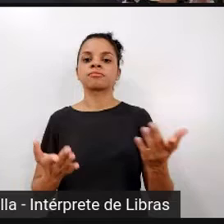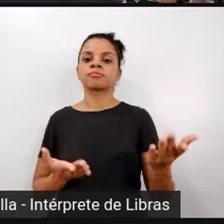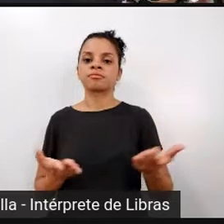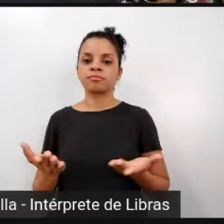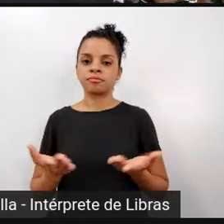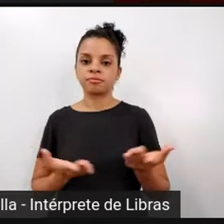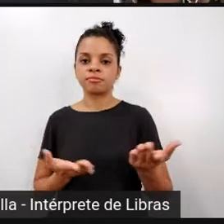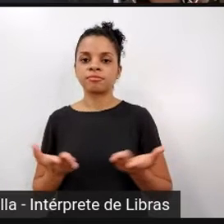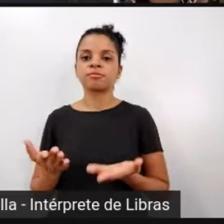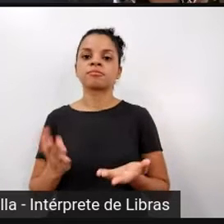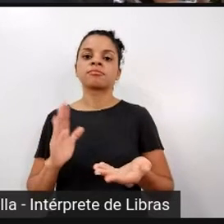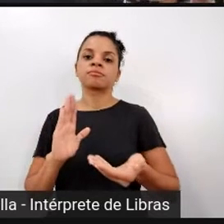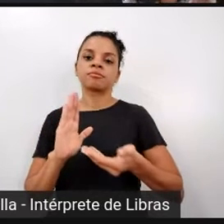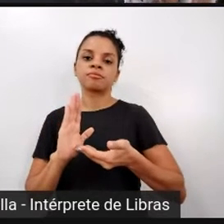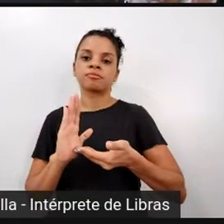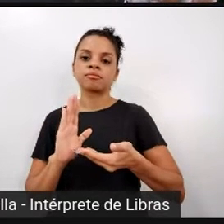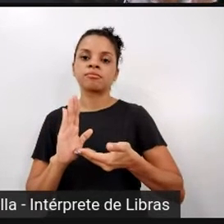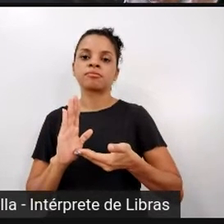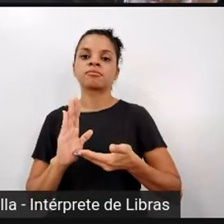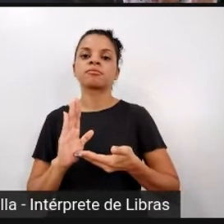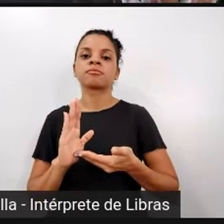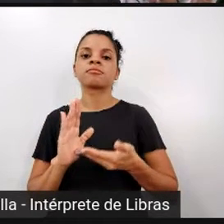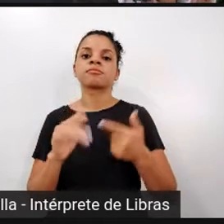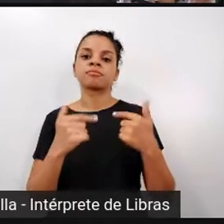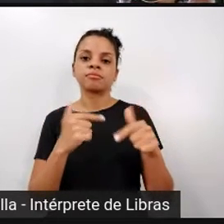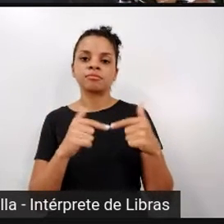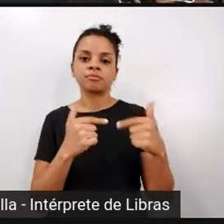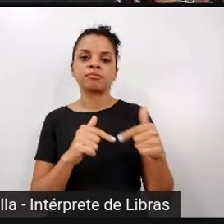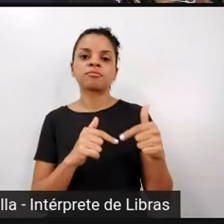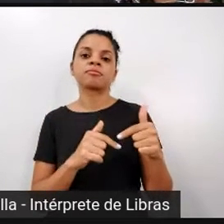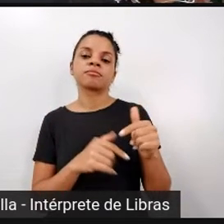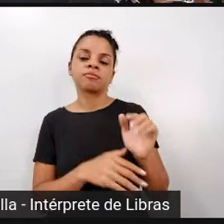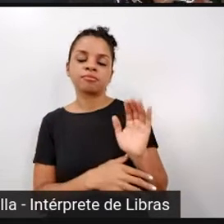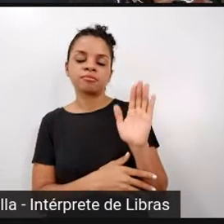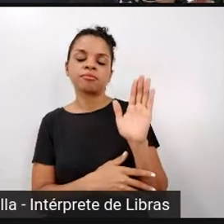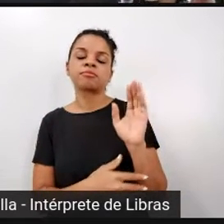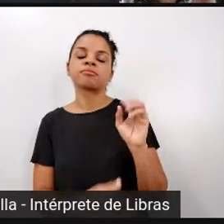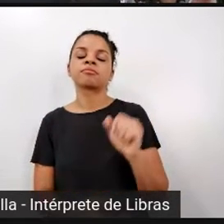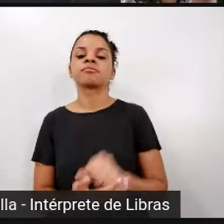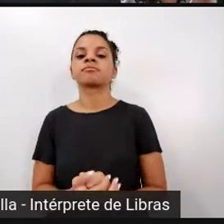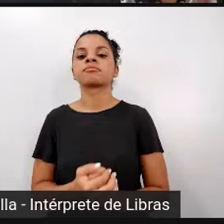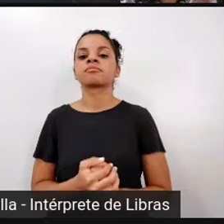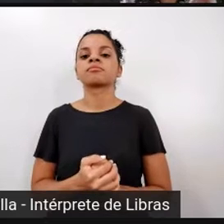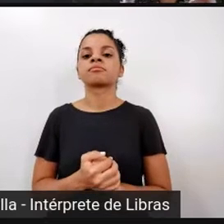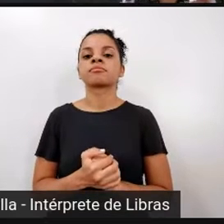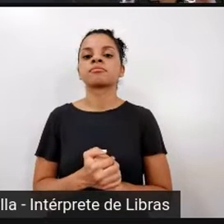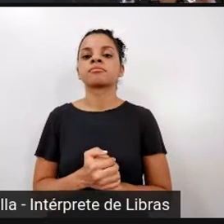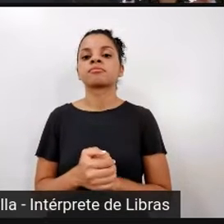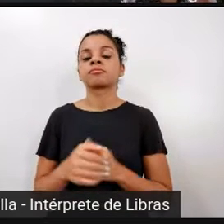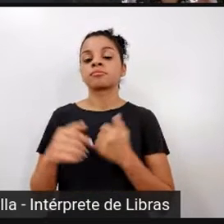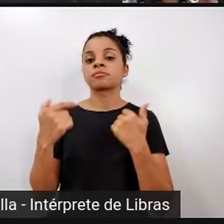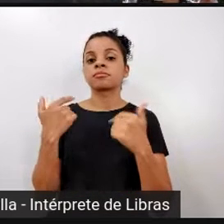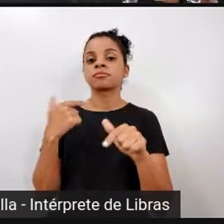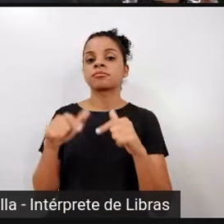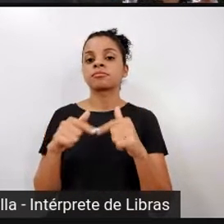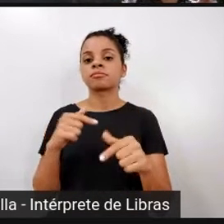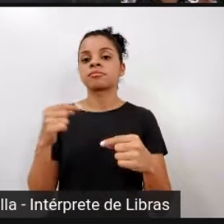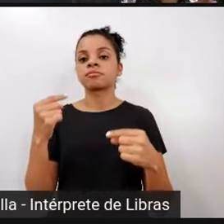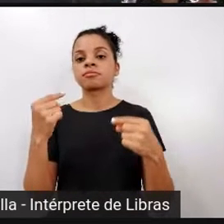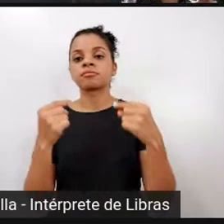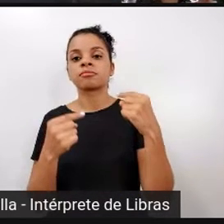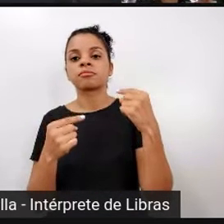trabalho num mandato parlamentar. Então, o trabalho, ele busca discutir em que medida o jornalismo